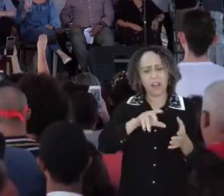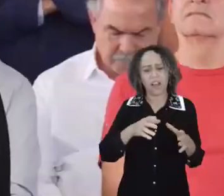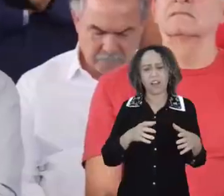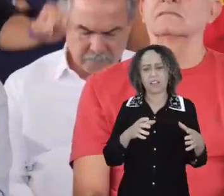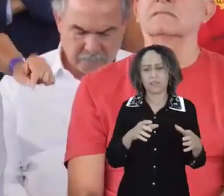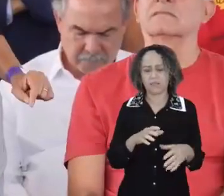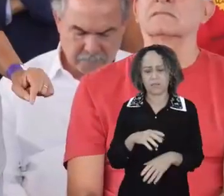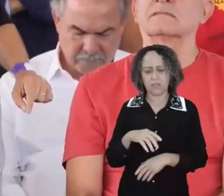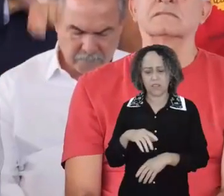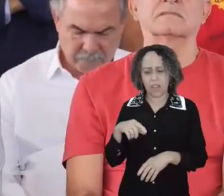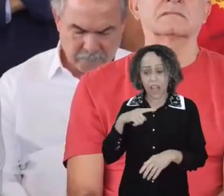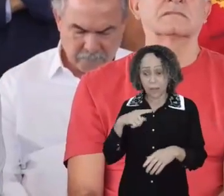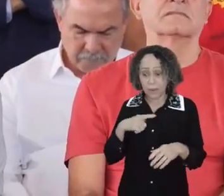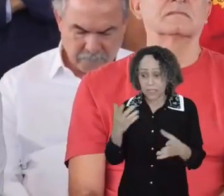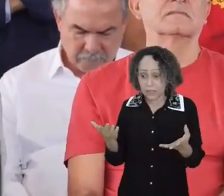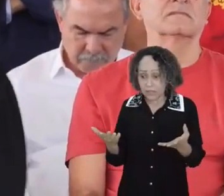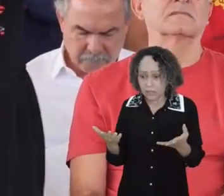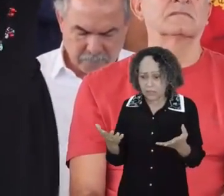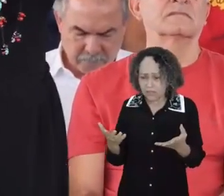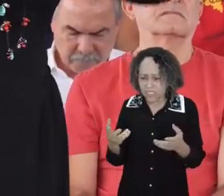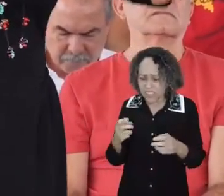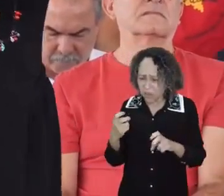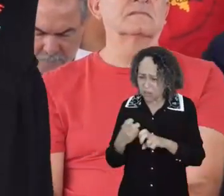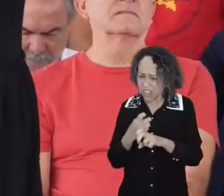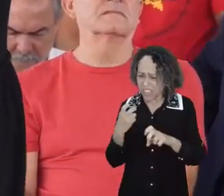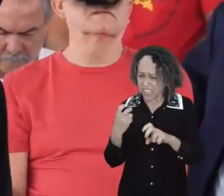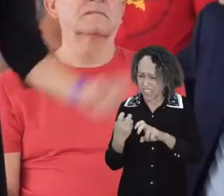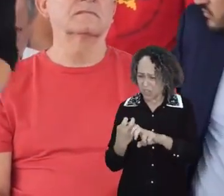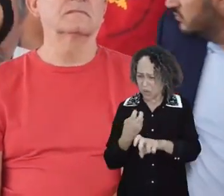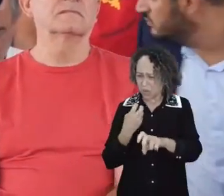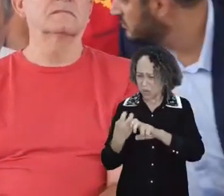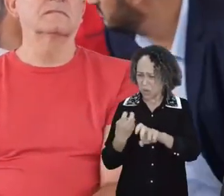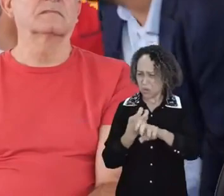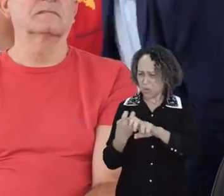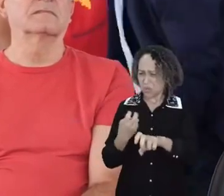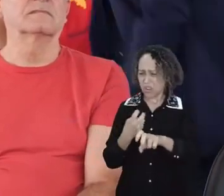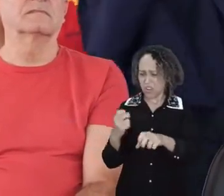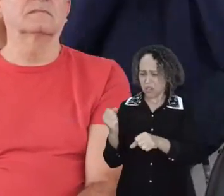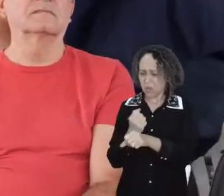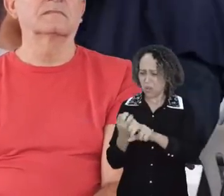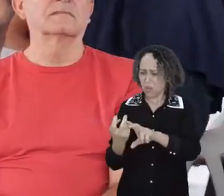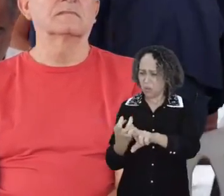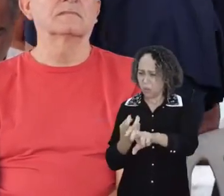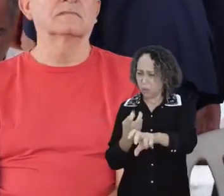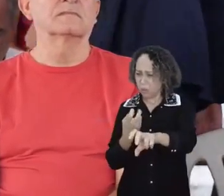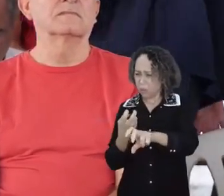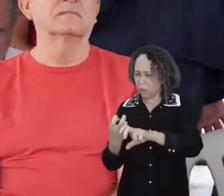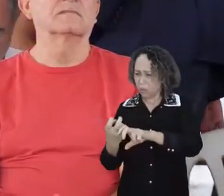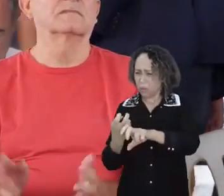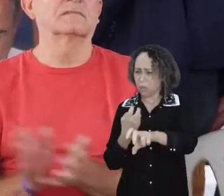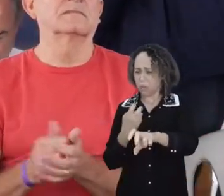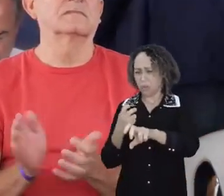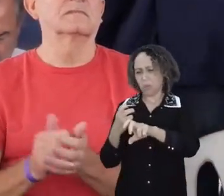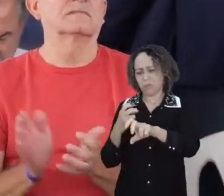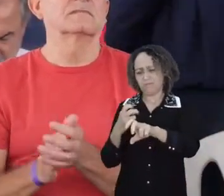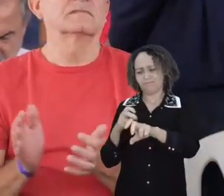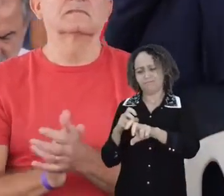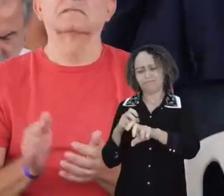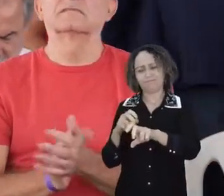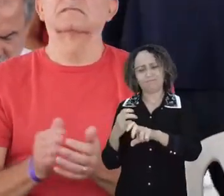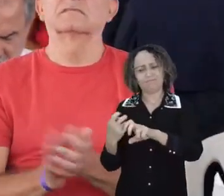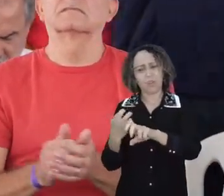dizer inclusive para a imprensa, nós queremos modificar o traçado do Rodoanel, porque esse